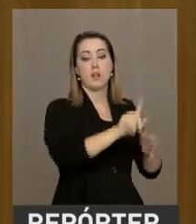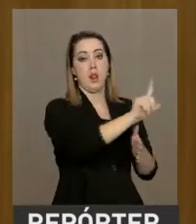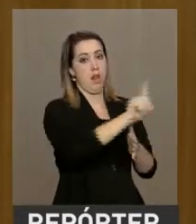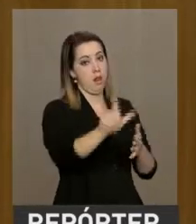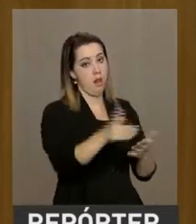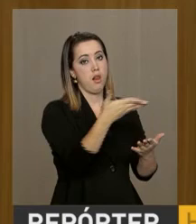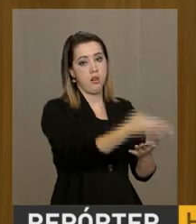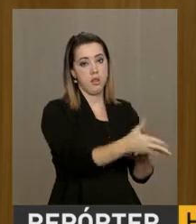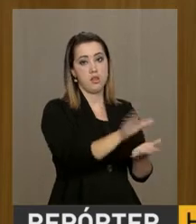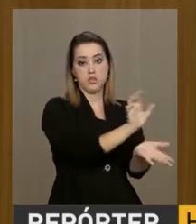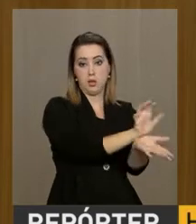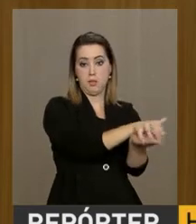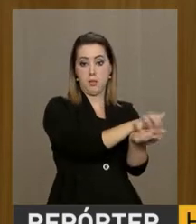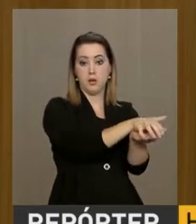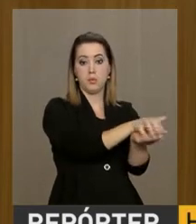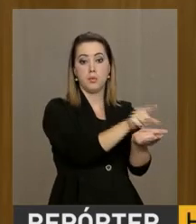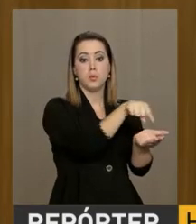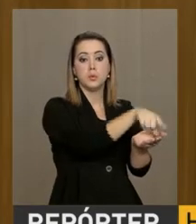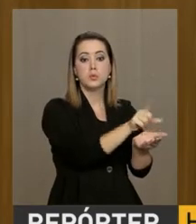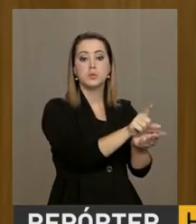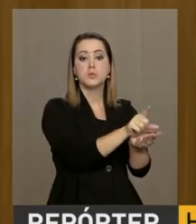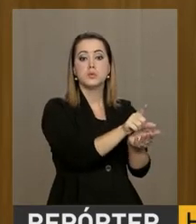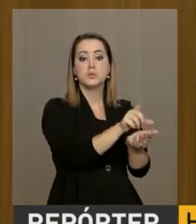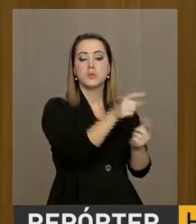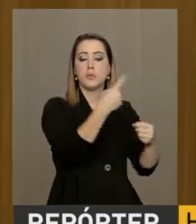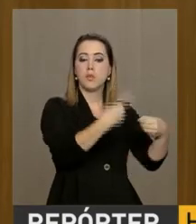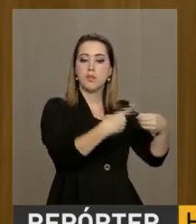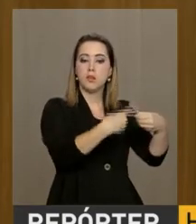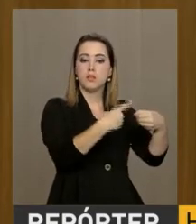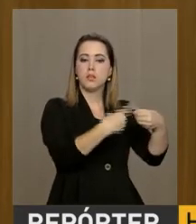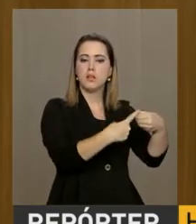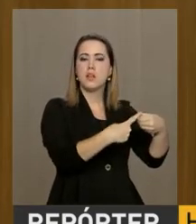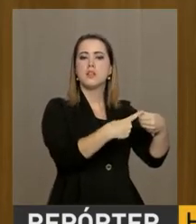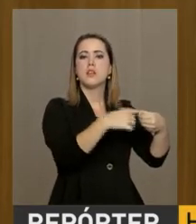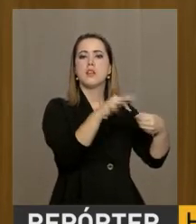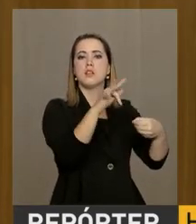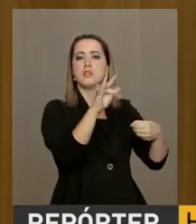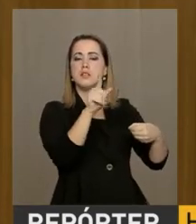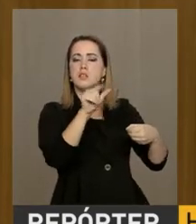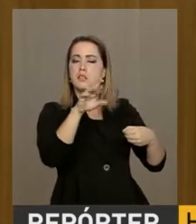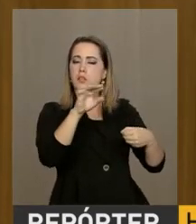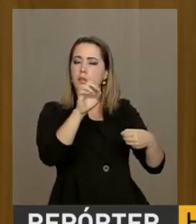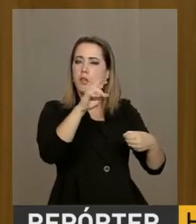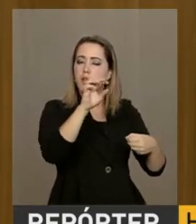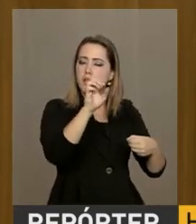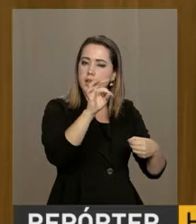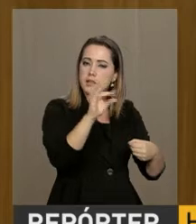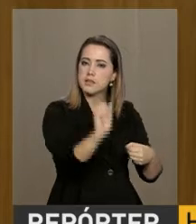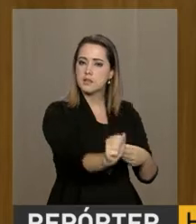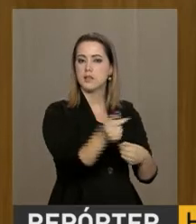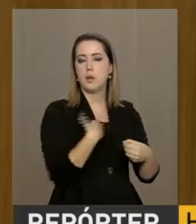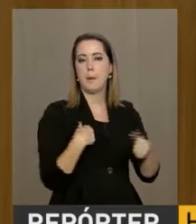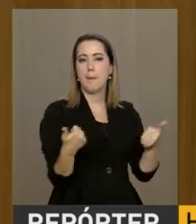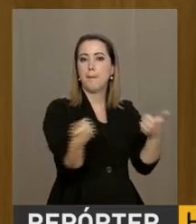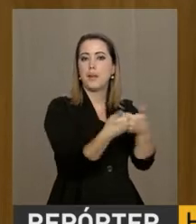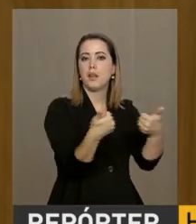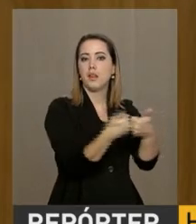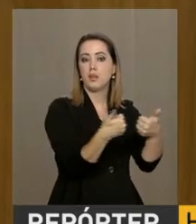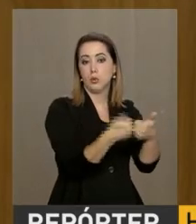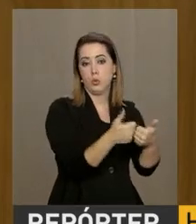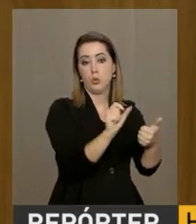estado de pernambuco na cidade de floresta muito próximo a a região da estação de